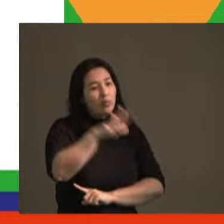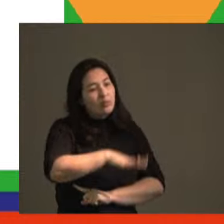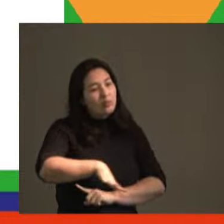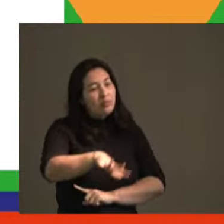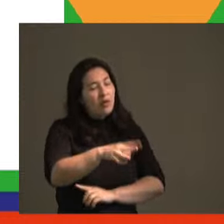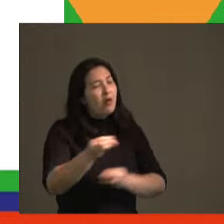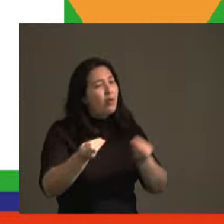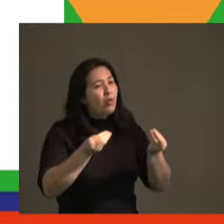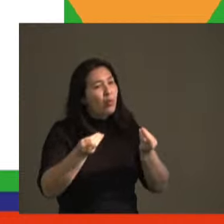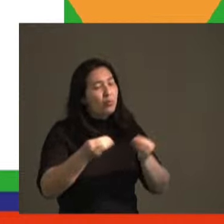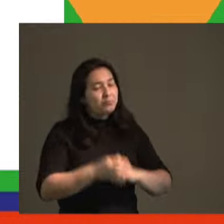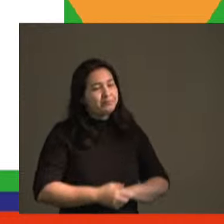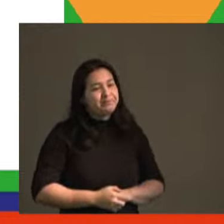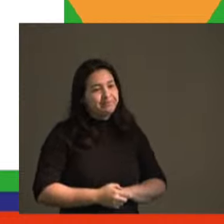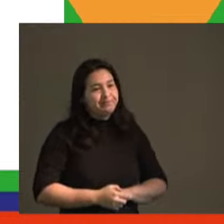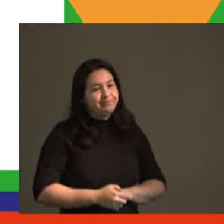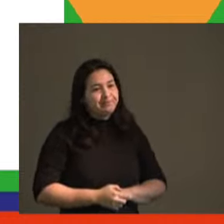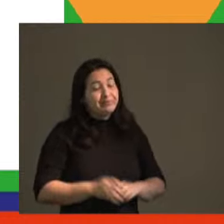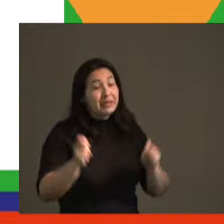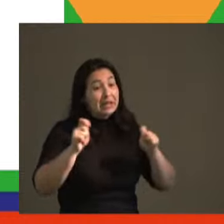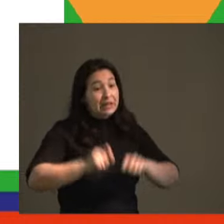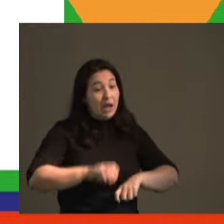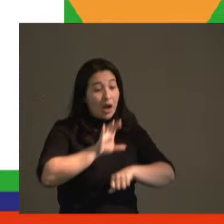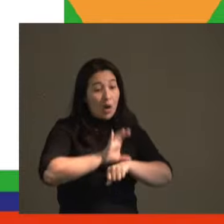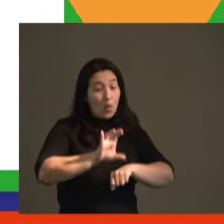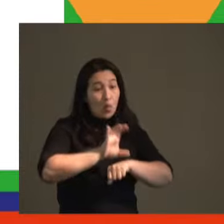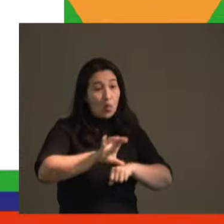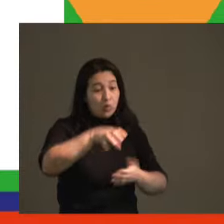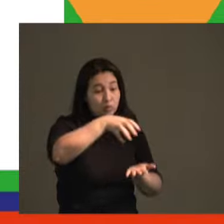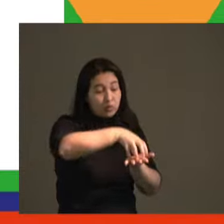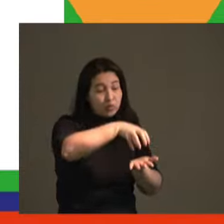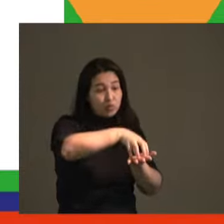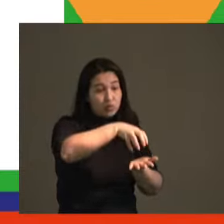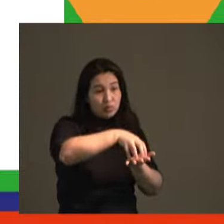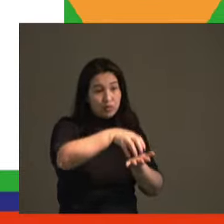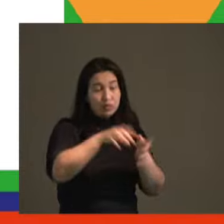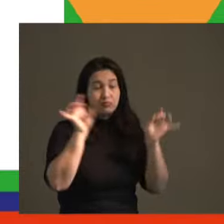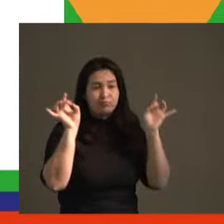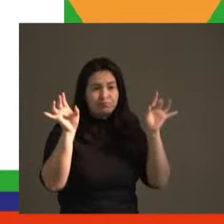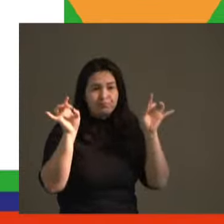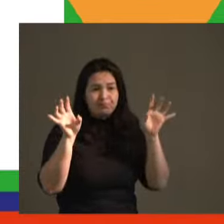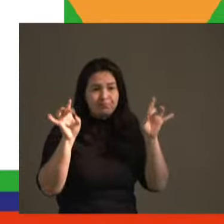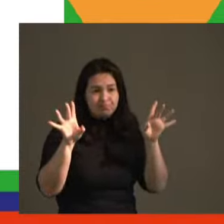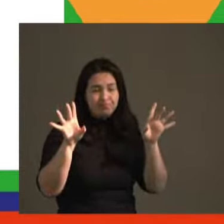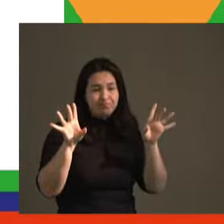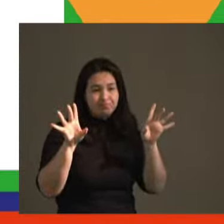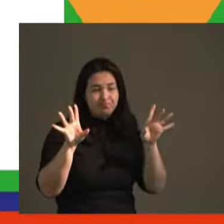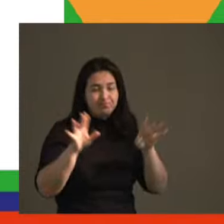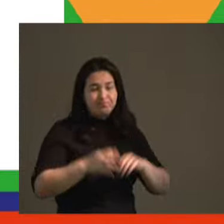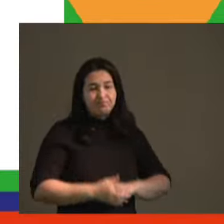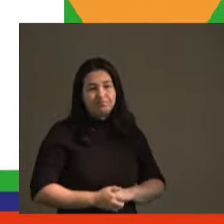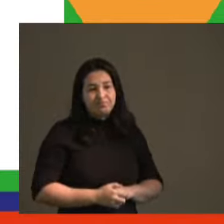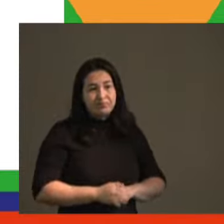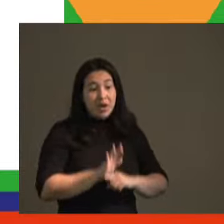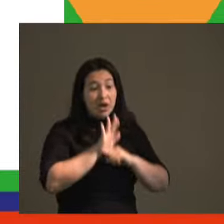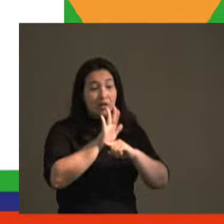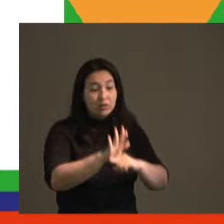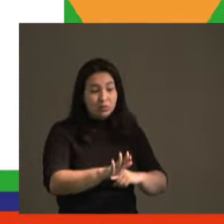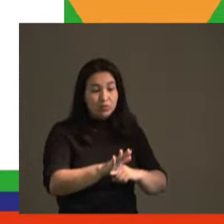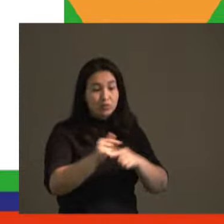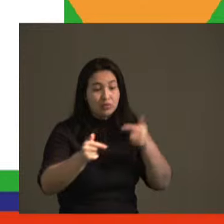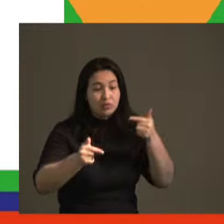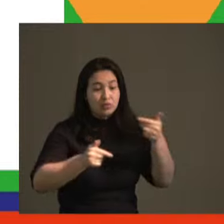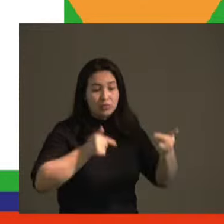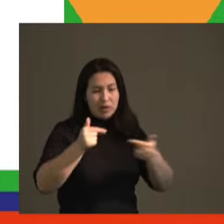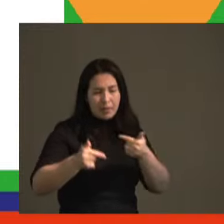salientamos. Habilitação de 75 novos centros especializados em reabilitação, ampliando serviços de referência em